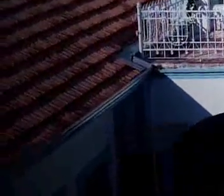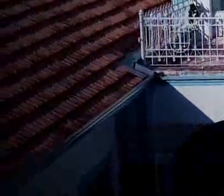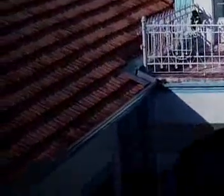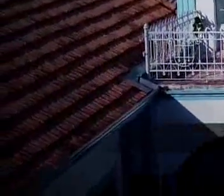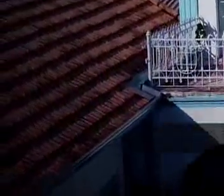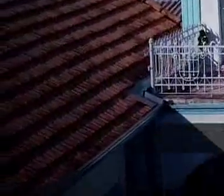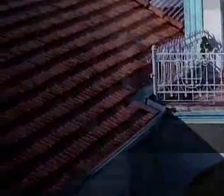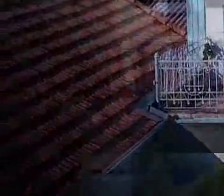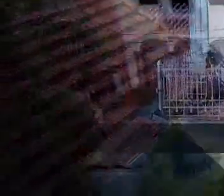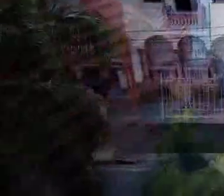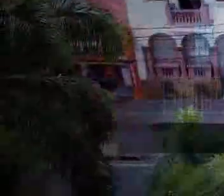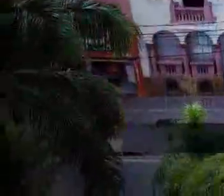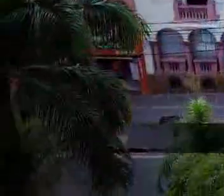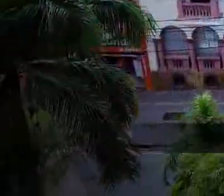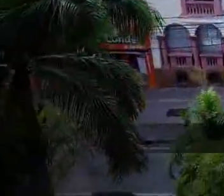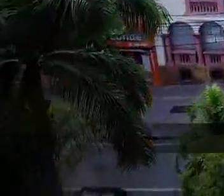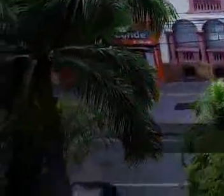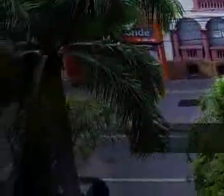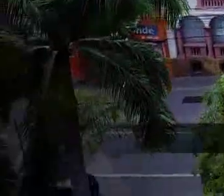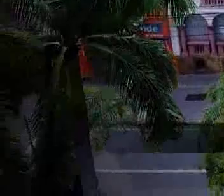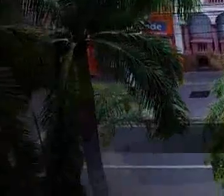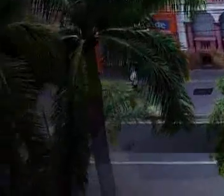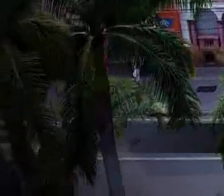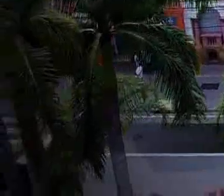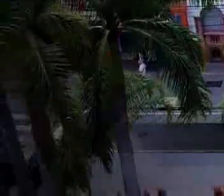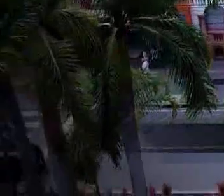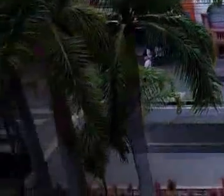aí e aí